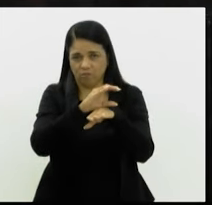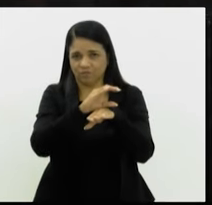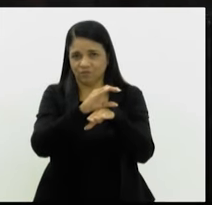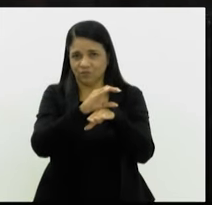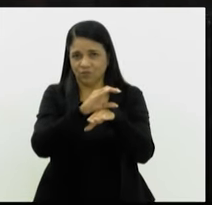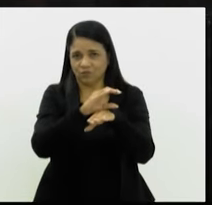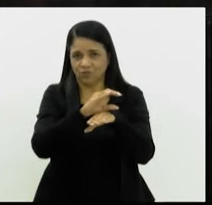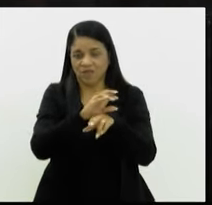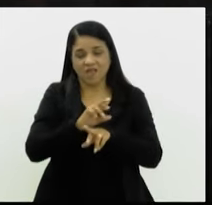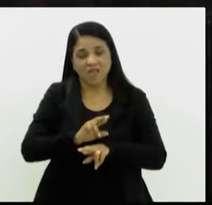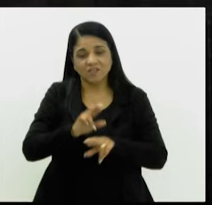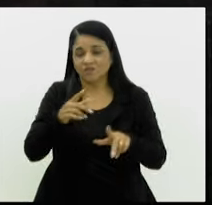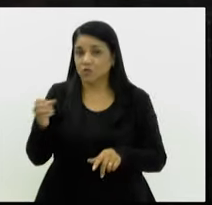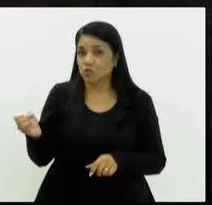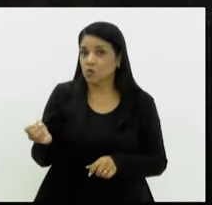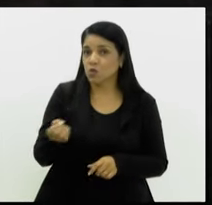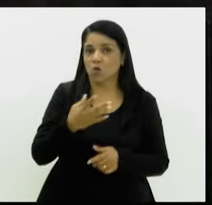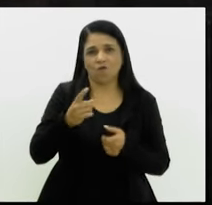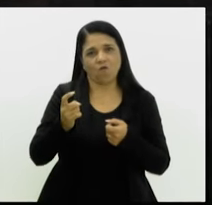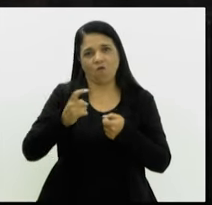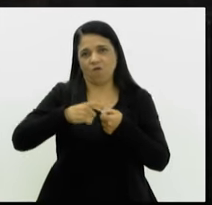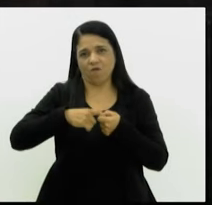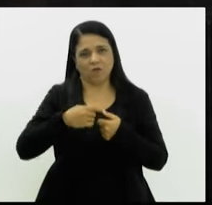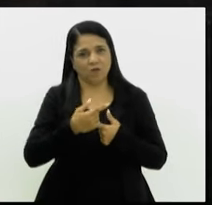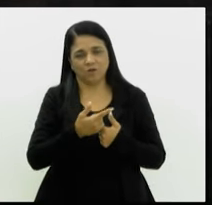um novo convênio, é